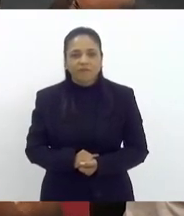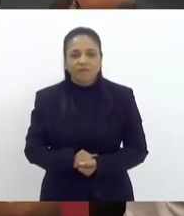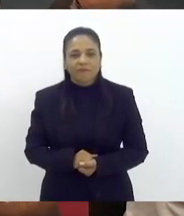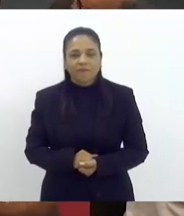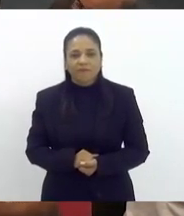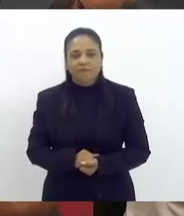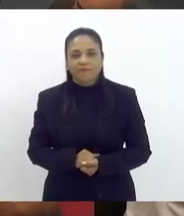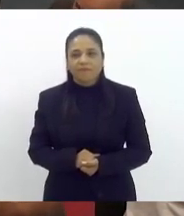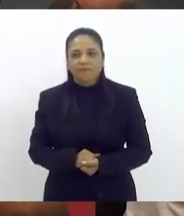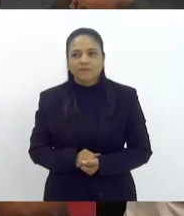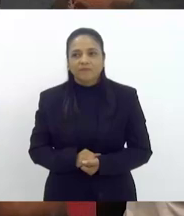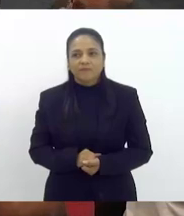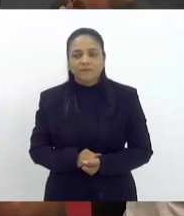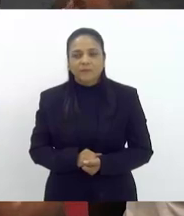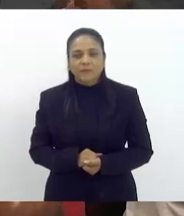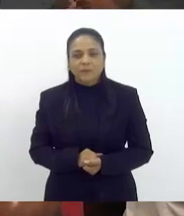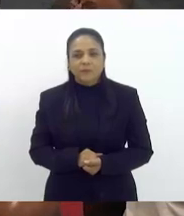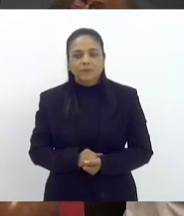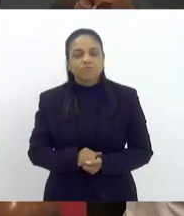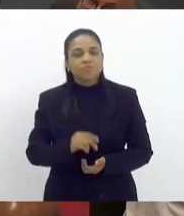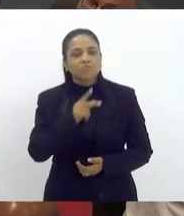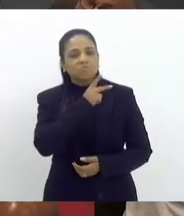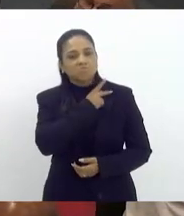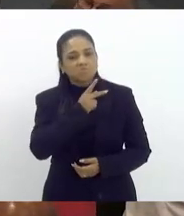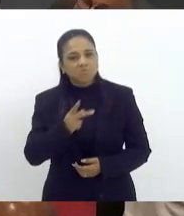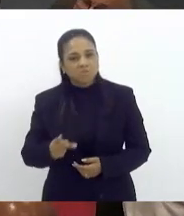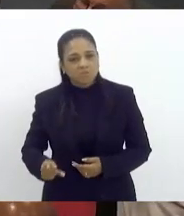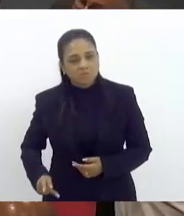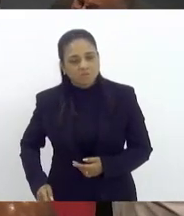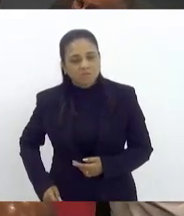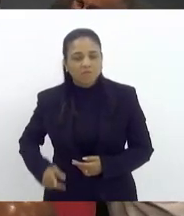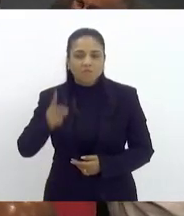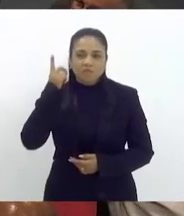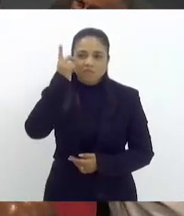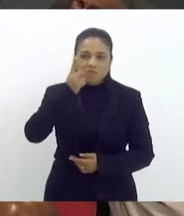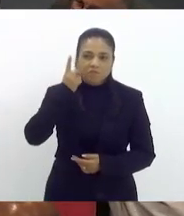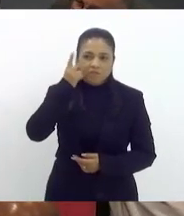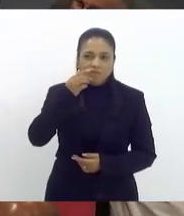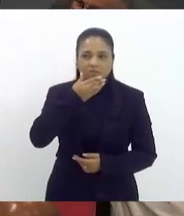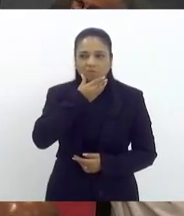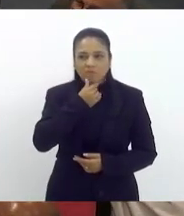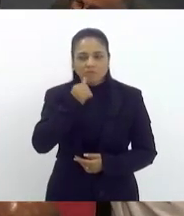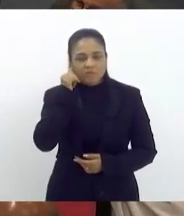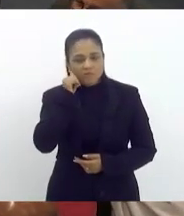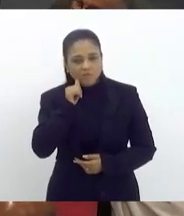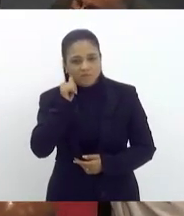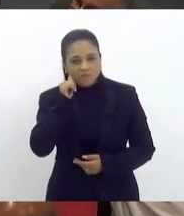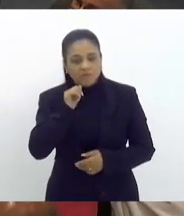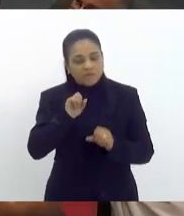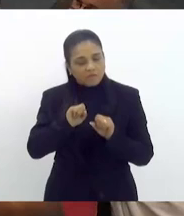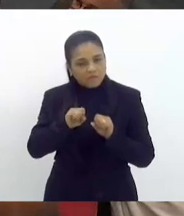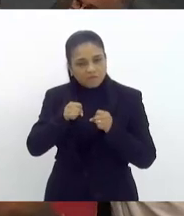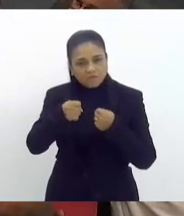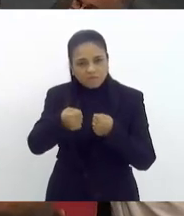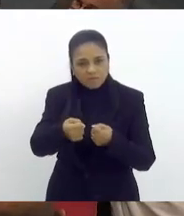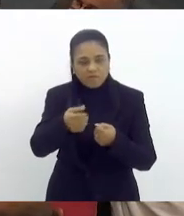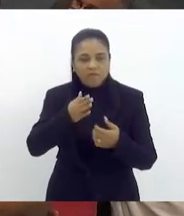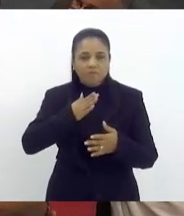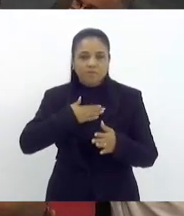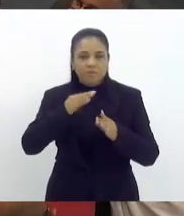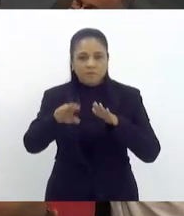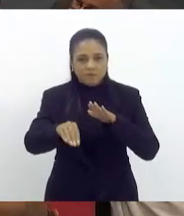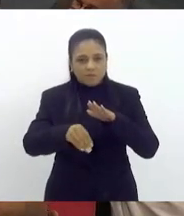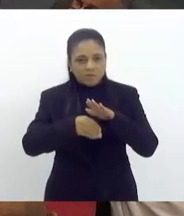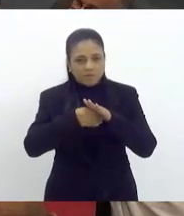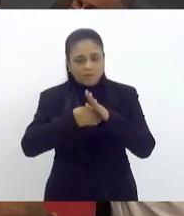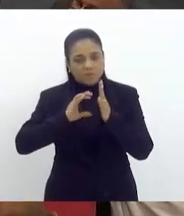peço a atenção do nobre presidente aqui dos deputados e deputadas venho defender o destaque a uma emenda de